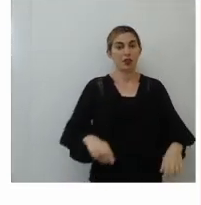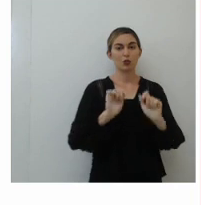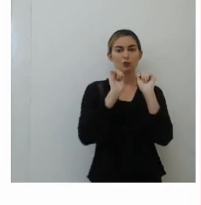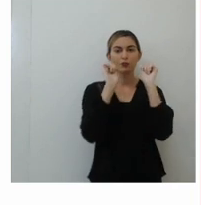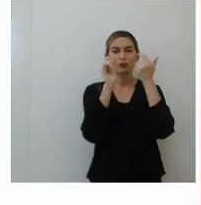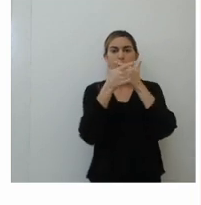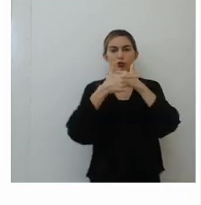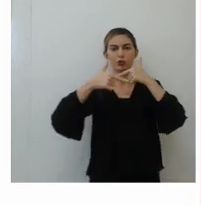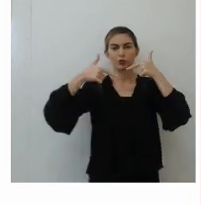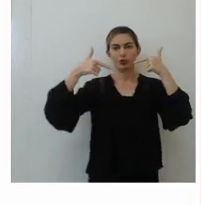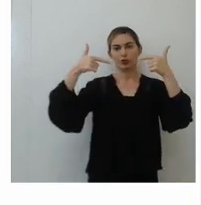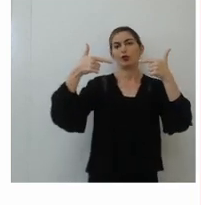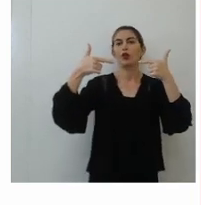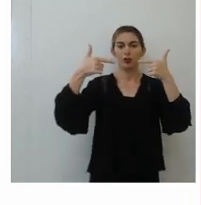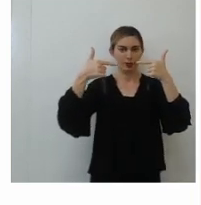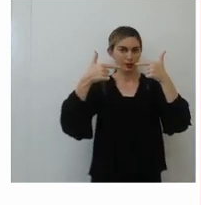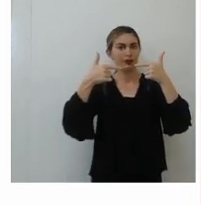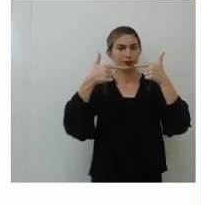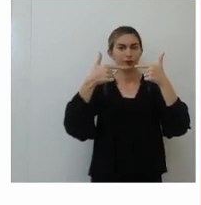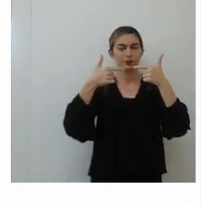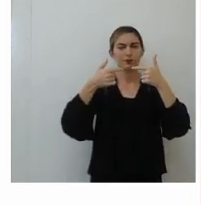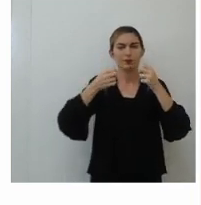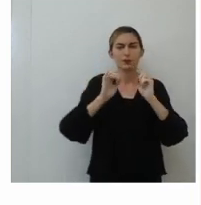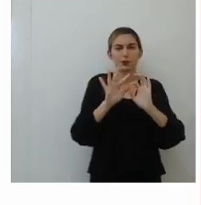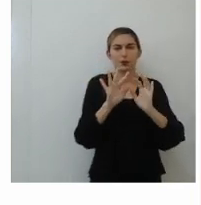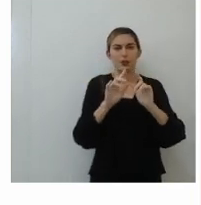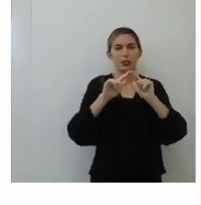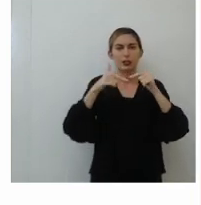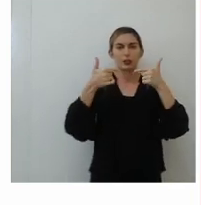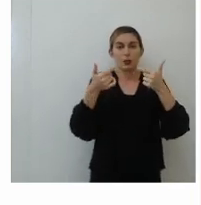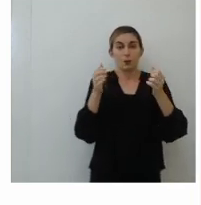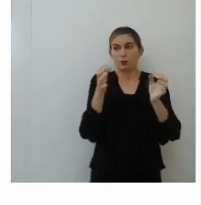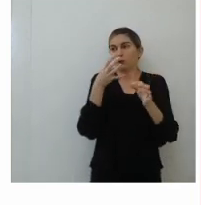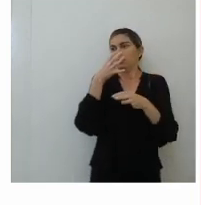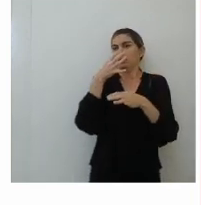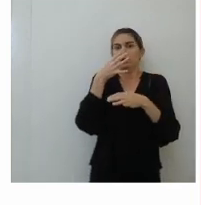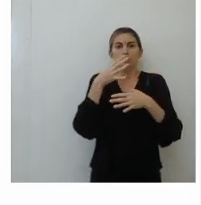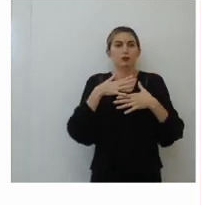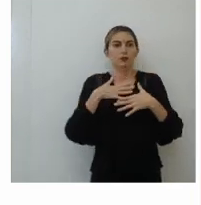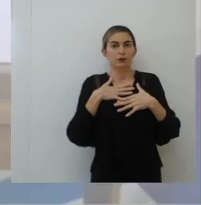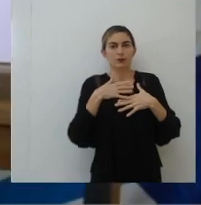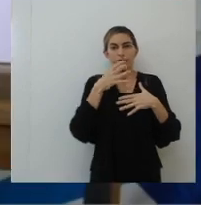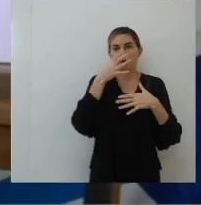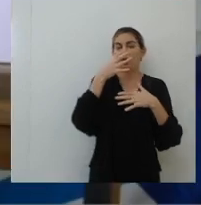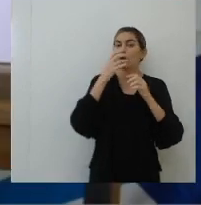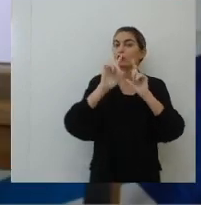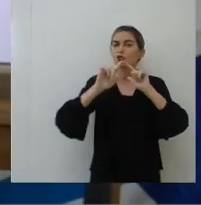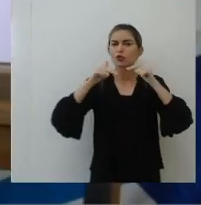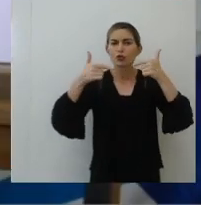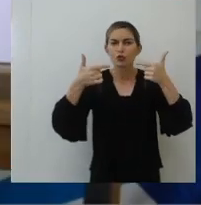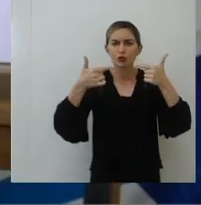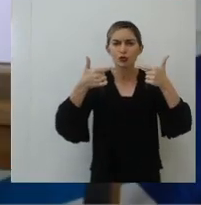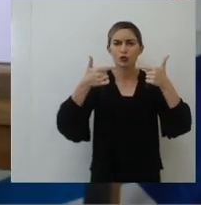Sorriu para a Holanda um sorriso ainda marcado de pavor. Sorriu um sorriso. É